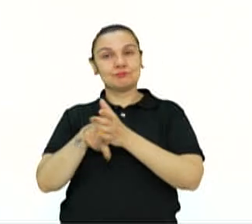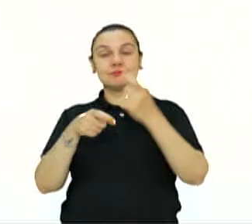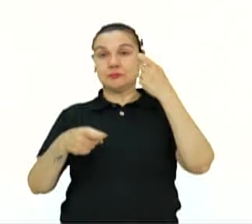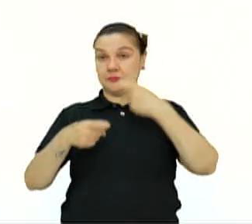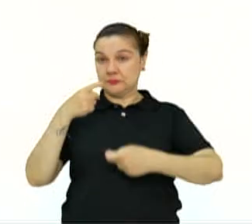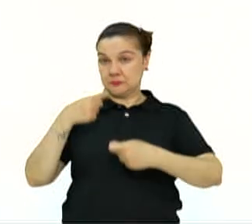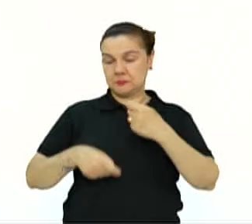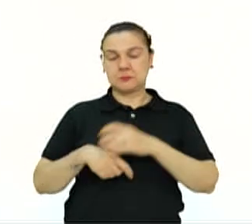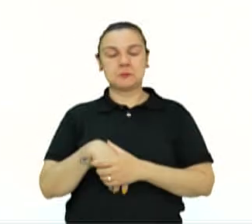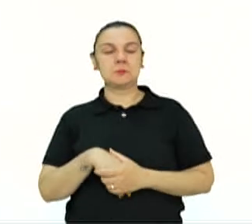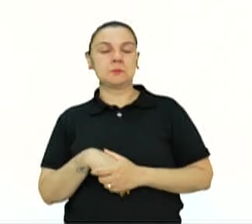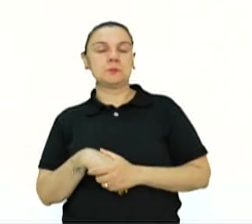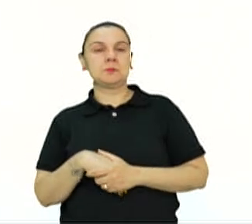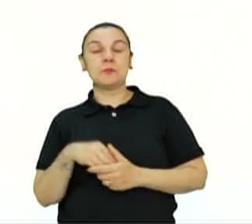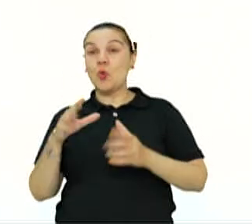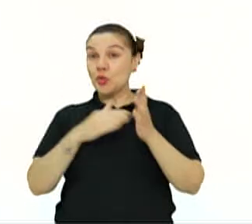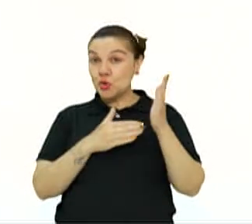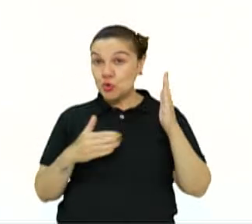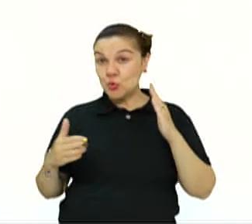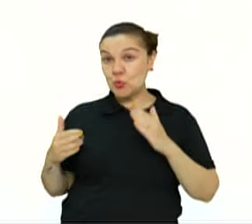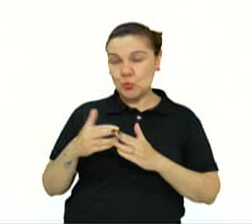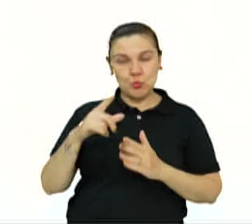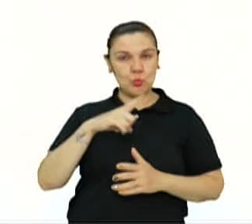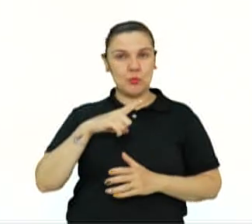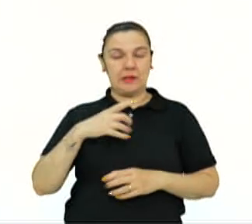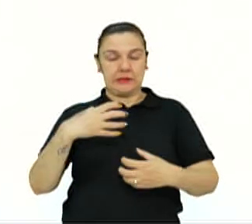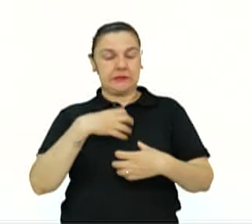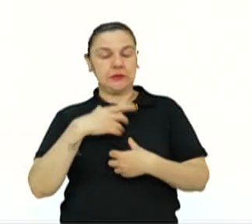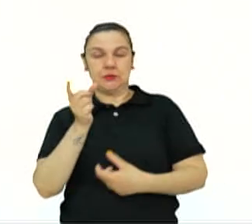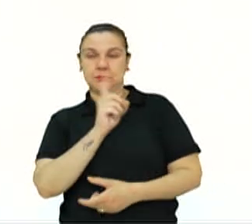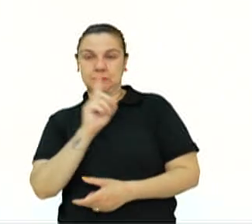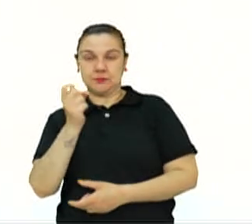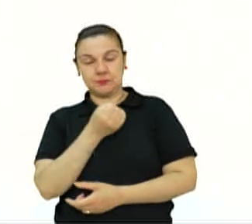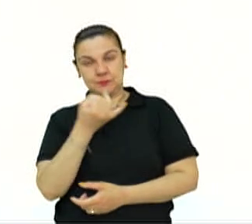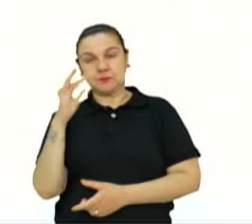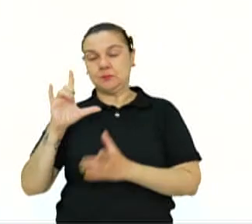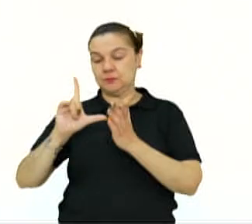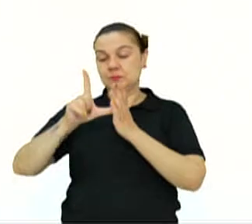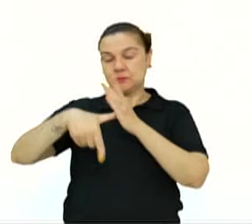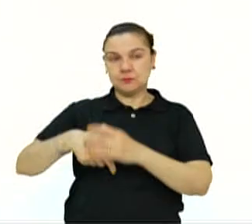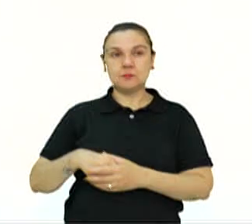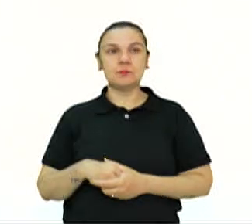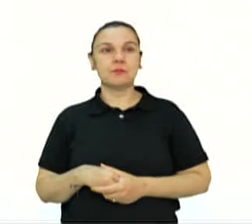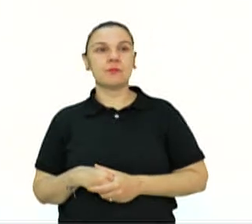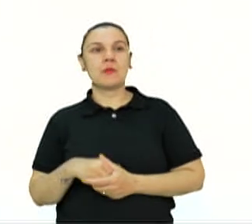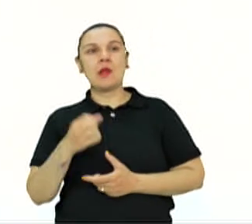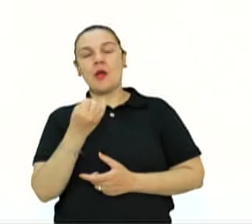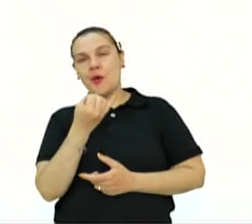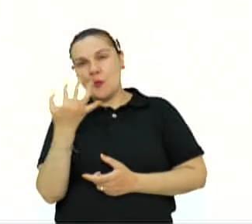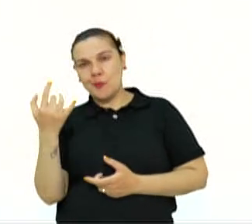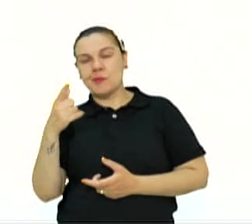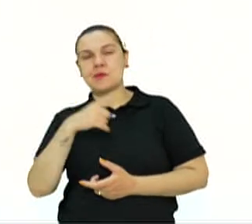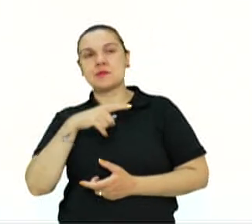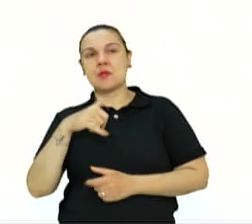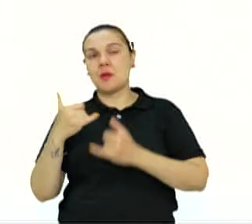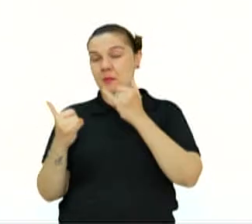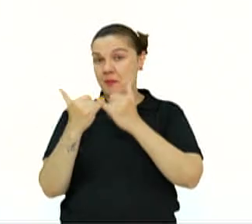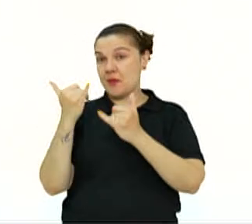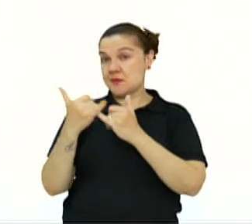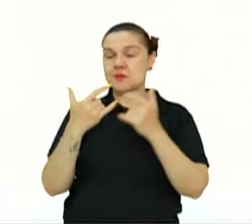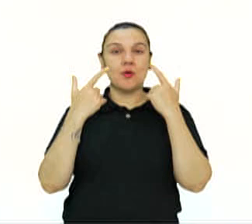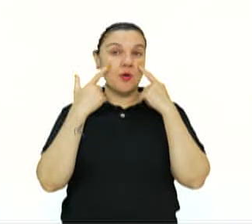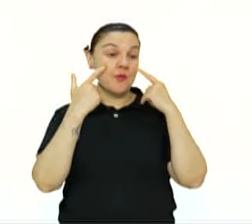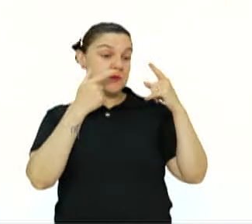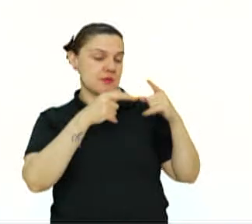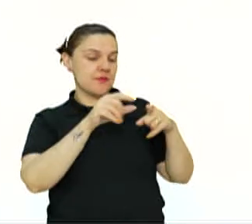sexualmente. Nem todas elas vão ter sintomas clínicos, né, manifestação, tá? Algumas têm sintomas parecidos. Vocês